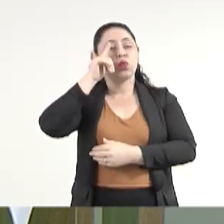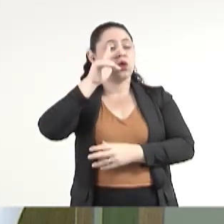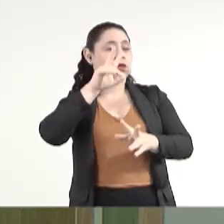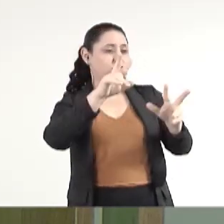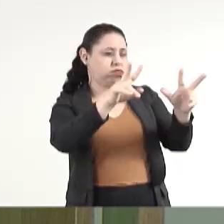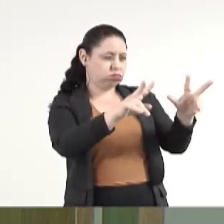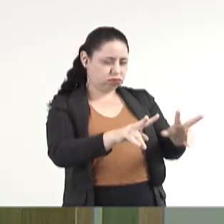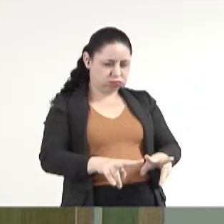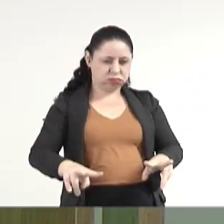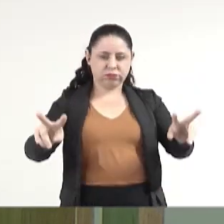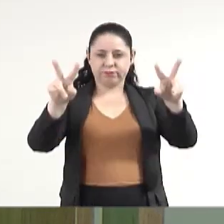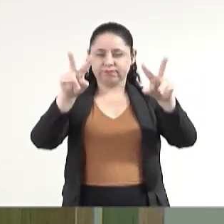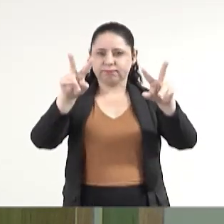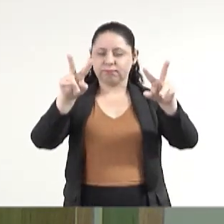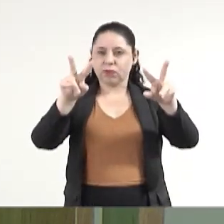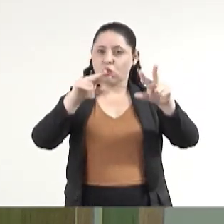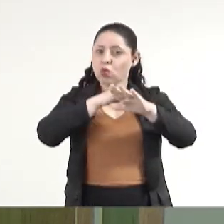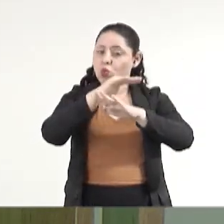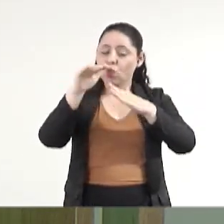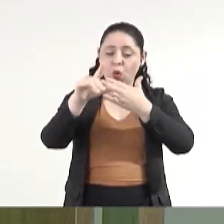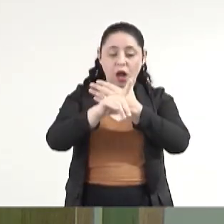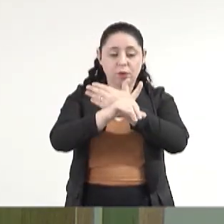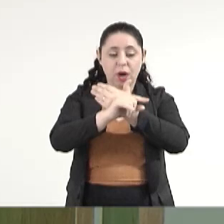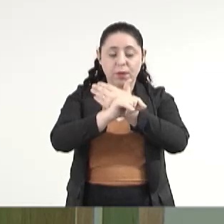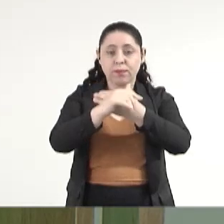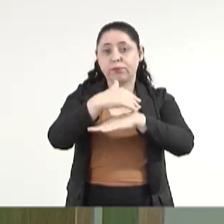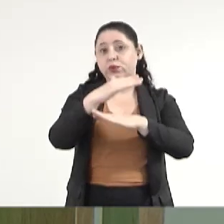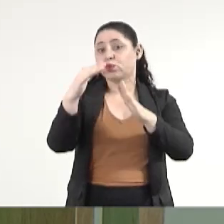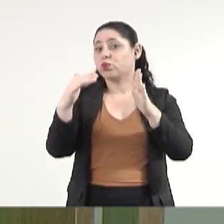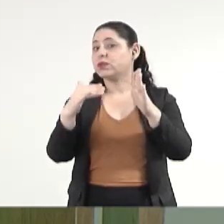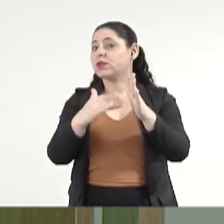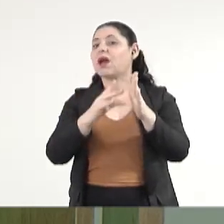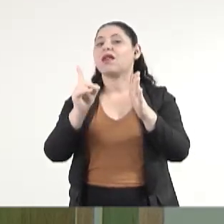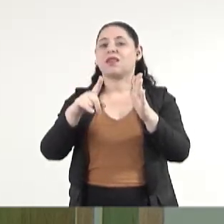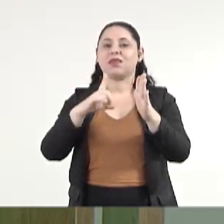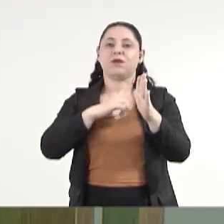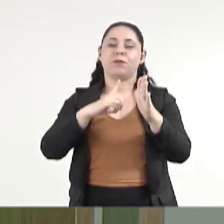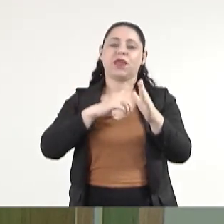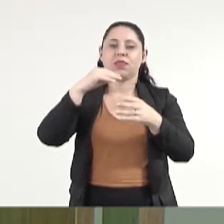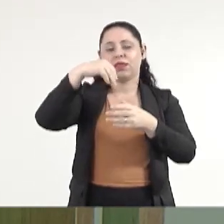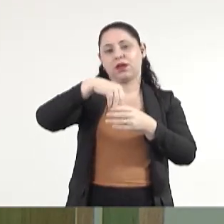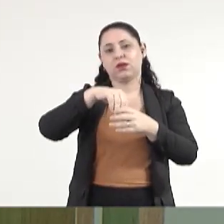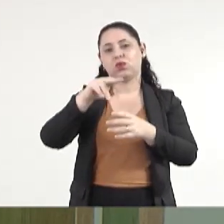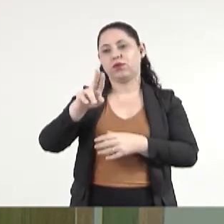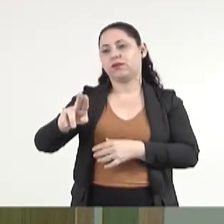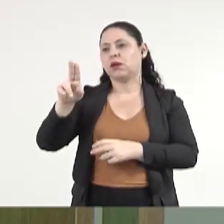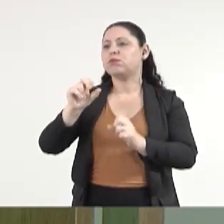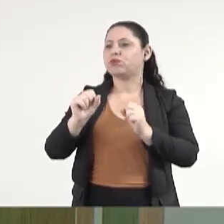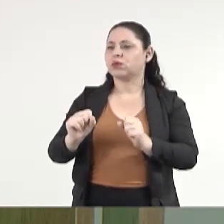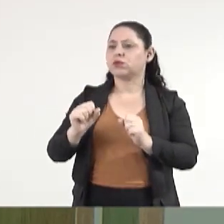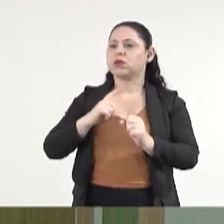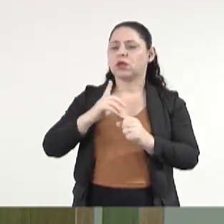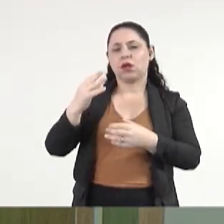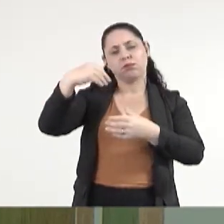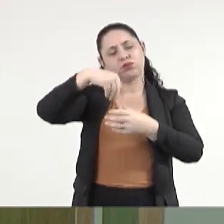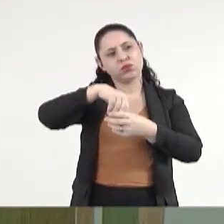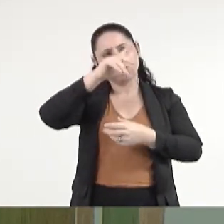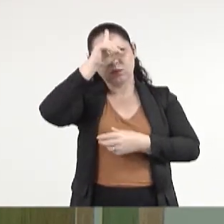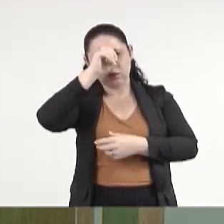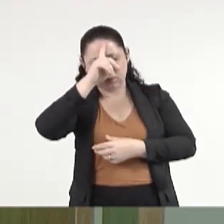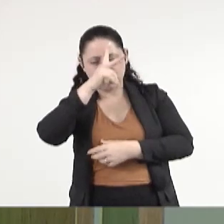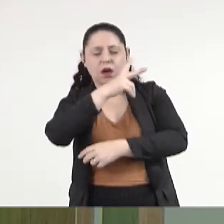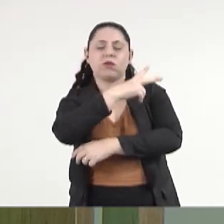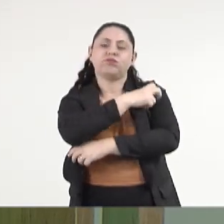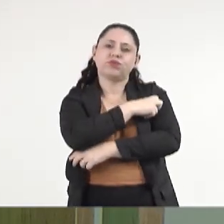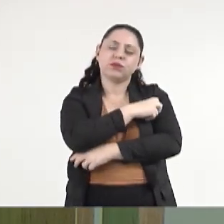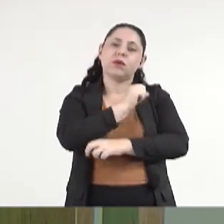olhar para toda a dimensão do Pantanal na sua totalidade e que dentro de uma universidade você pode ter um hospital universitário